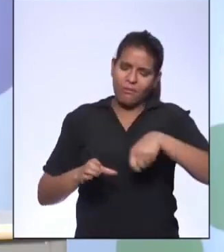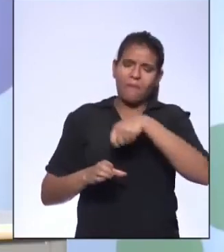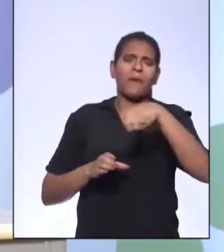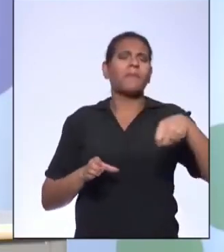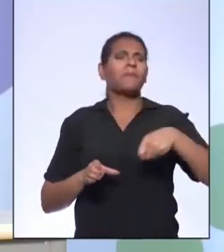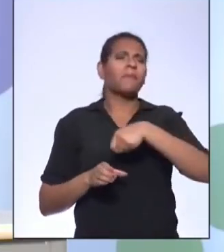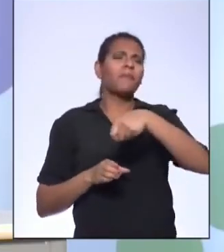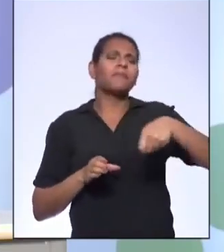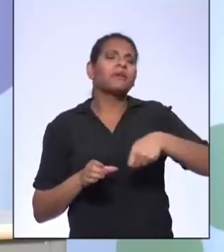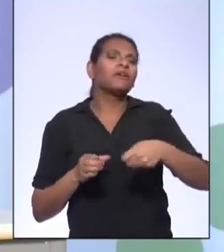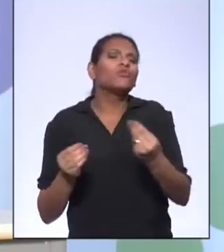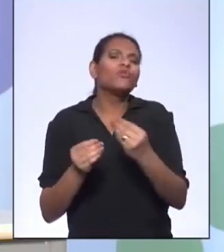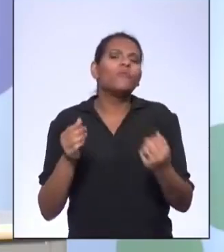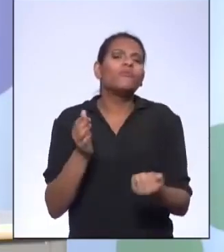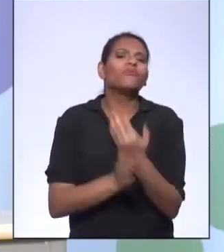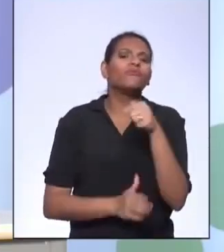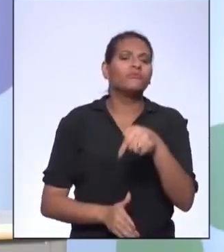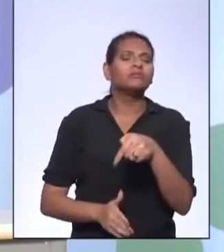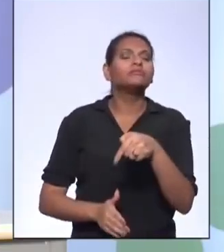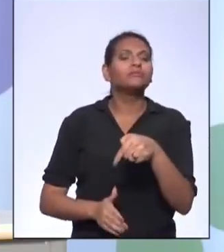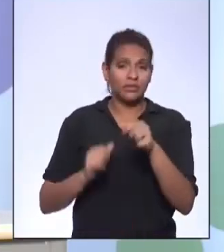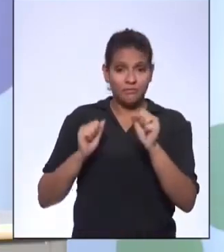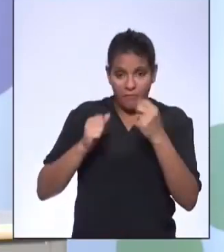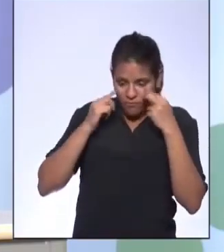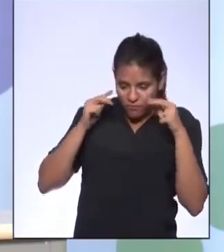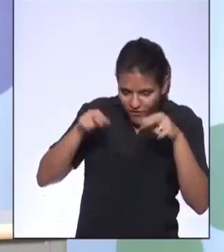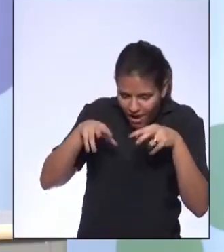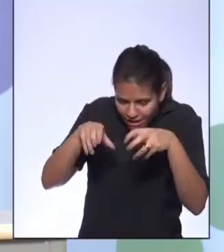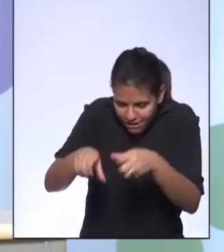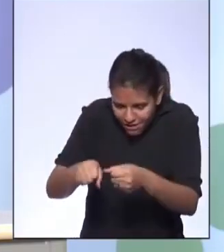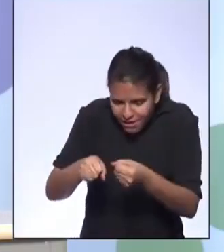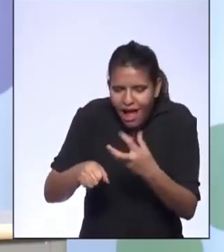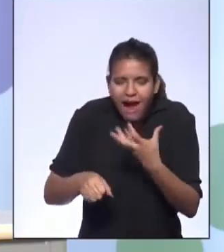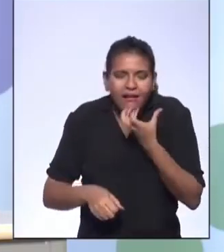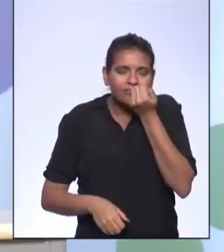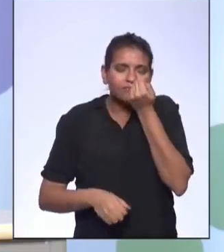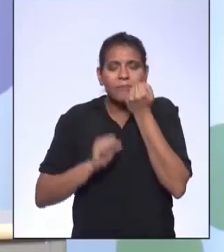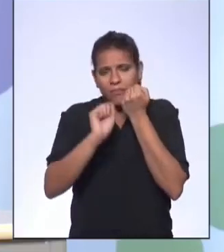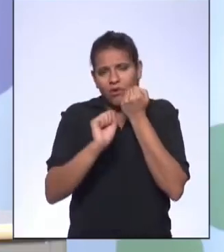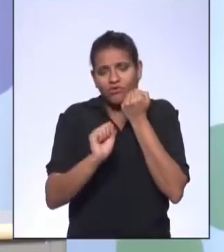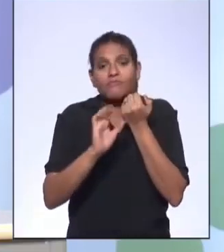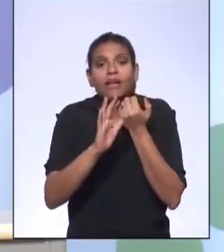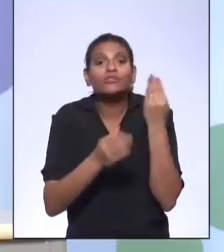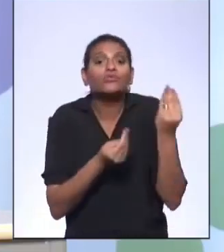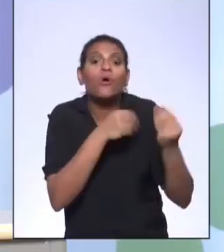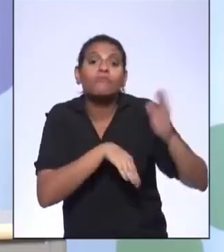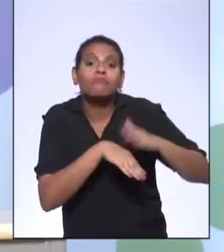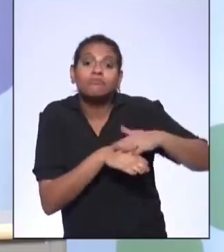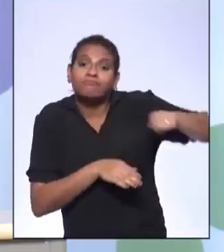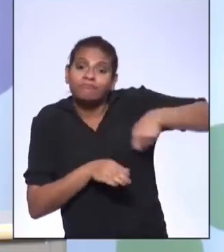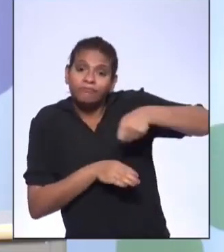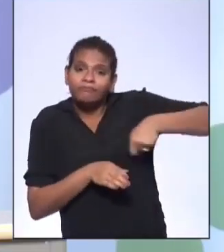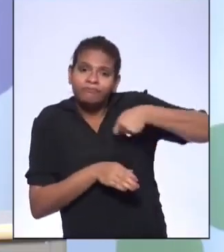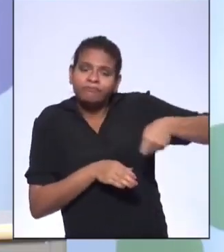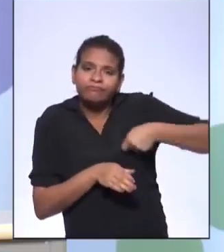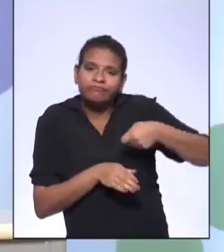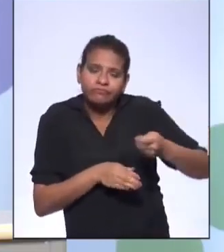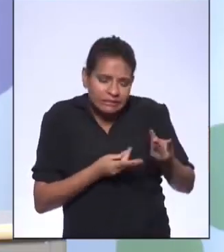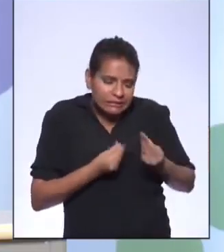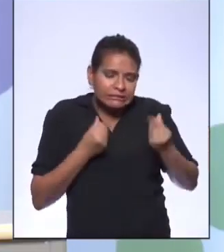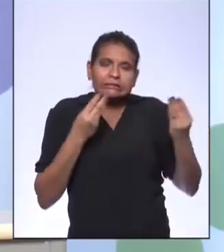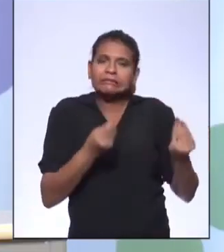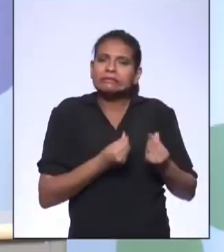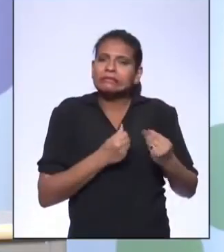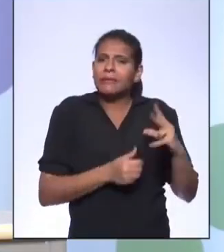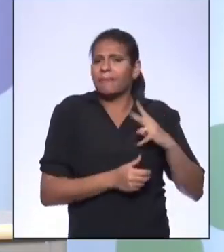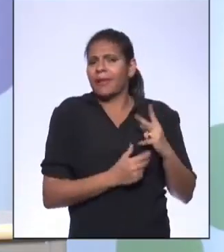visto, as pessoas podem pegar e comer, mas esse modo particular de fazer algo de uma determinada